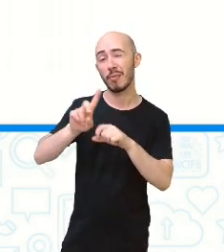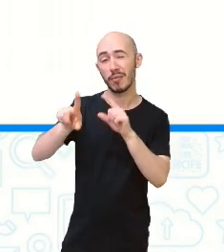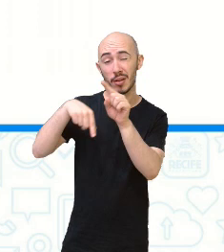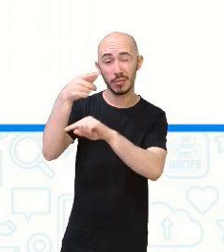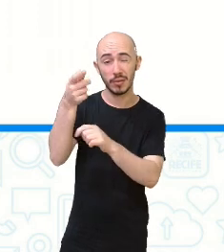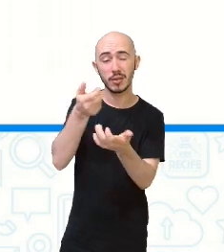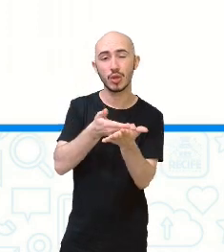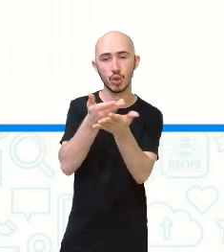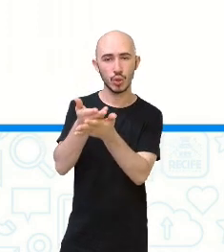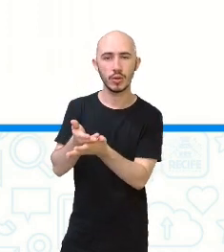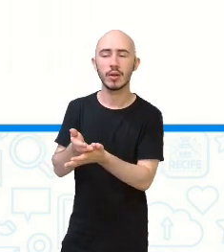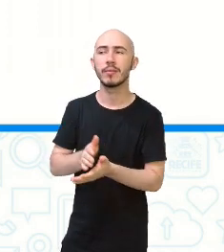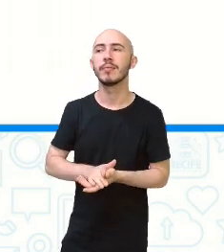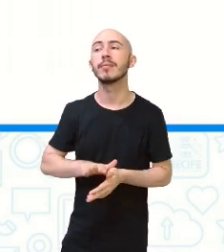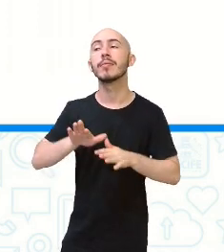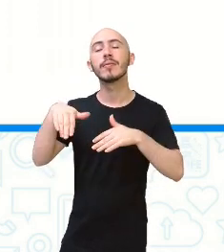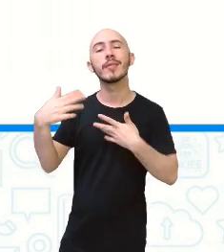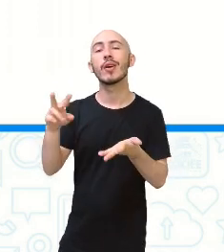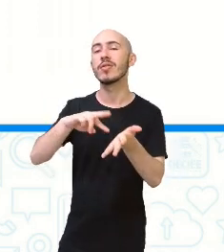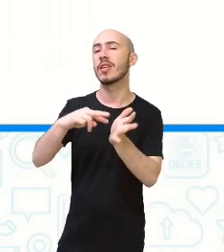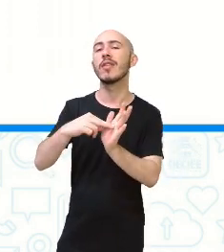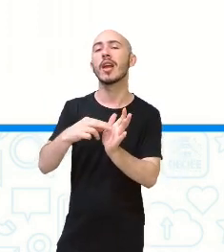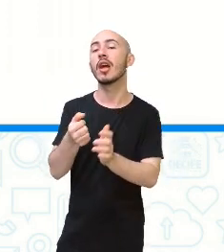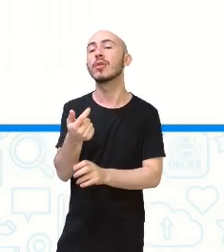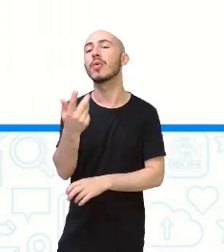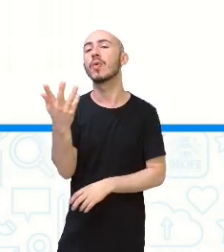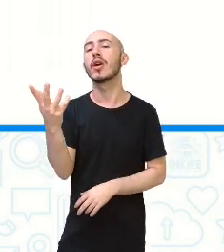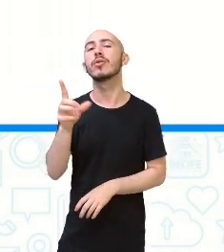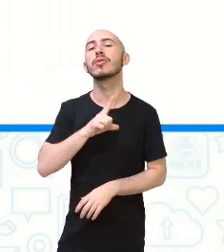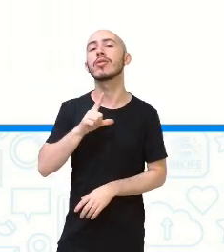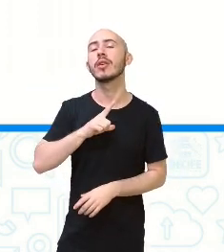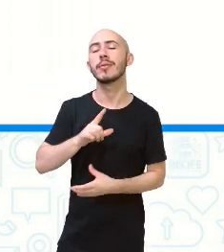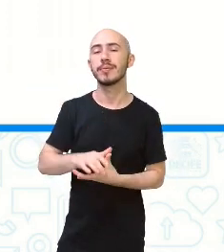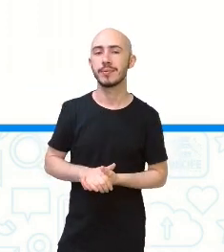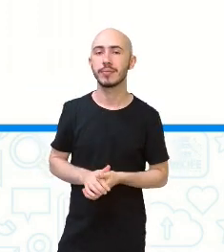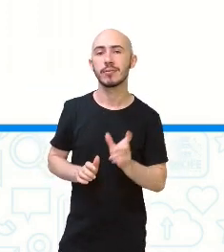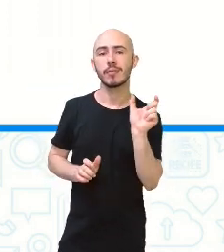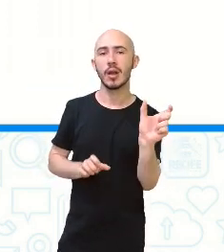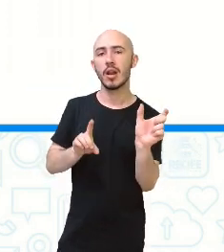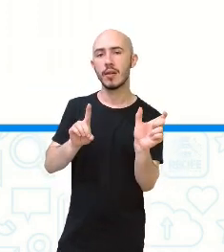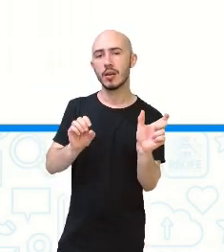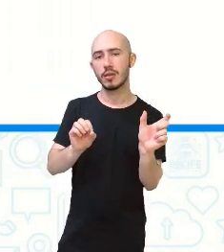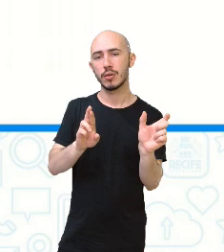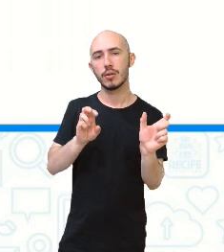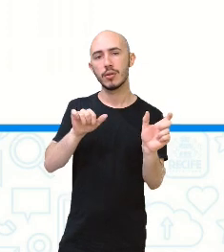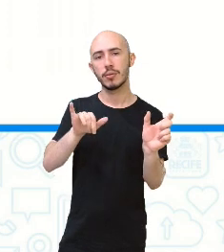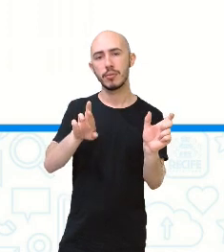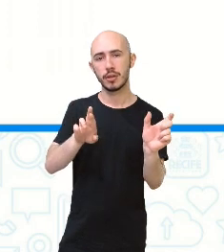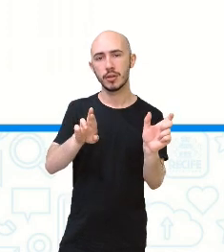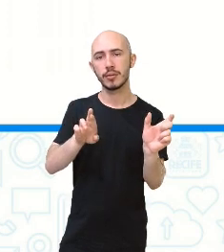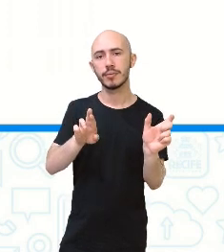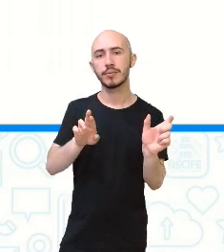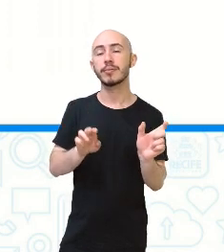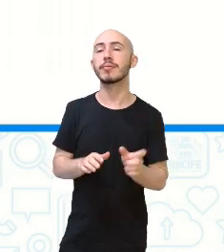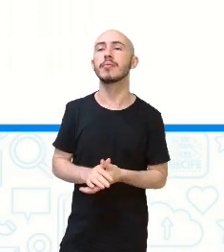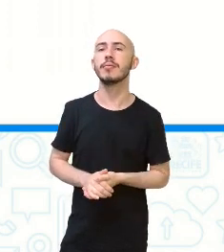depois. Olha os significados, quantos significados existem aí da palavra dormir.